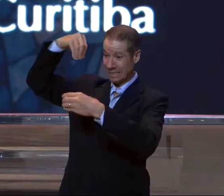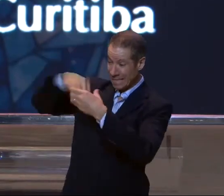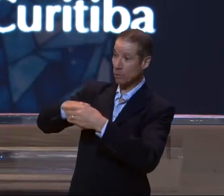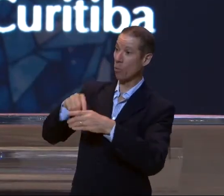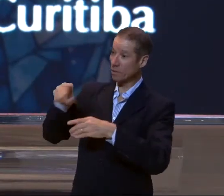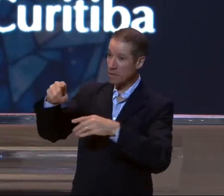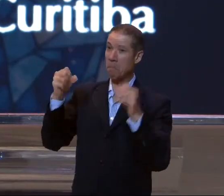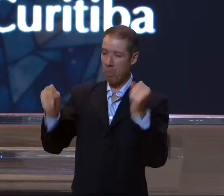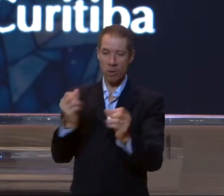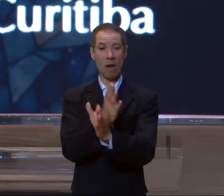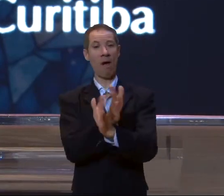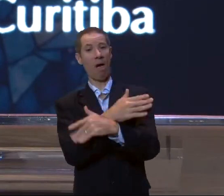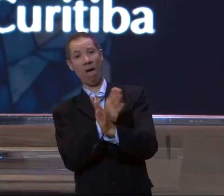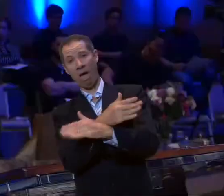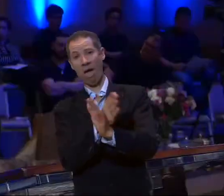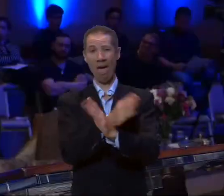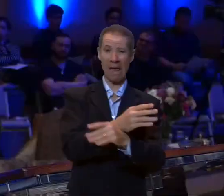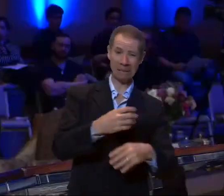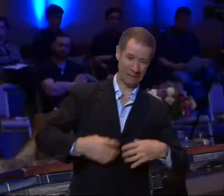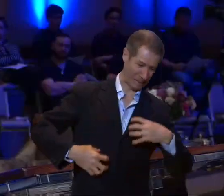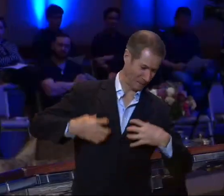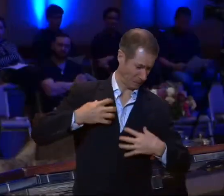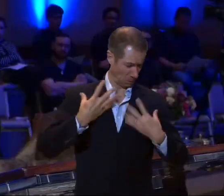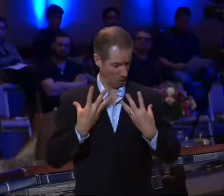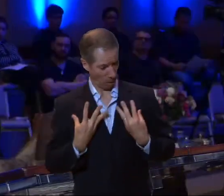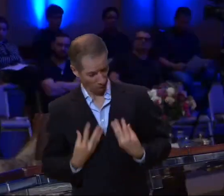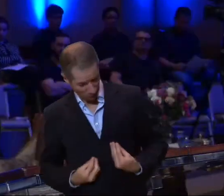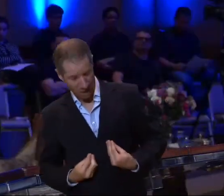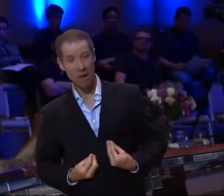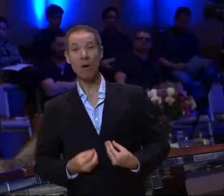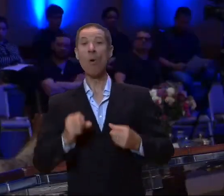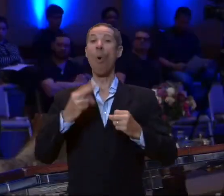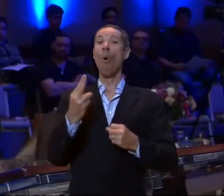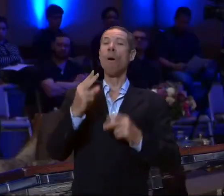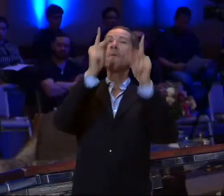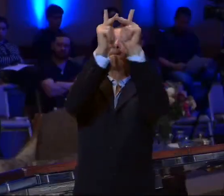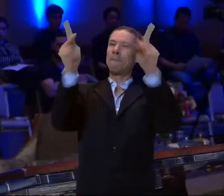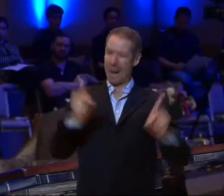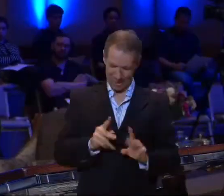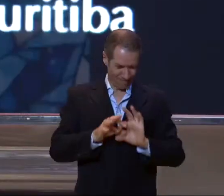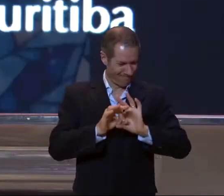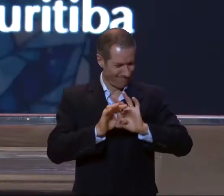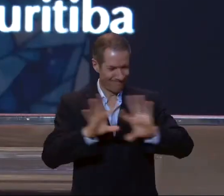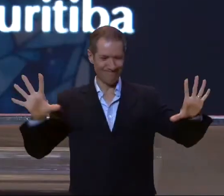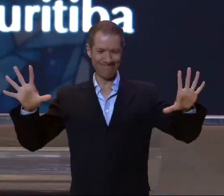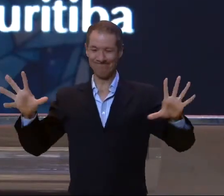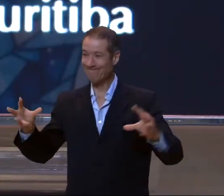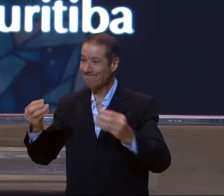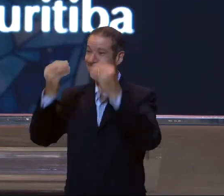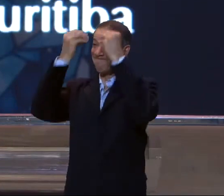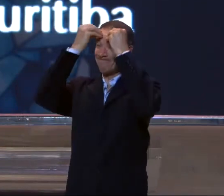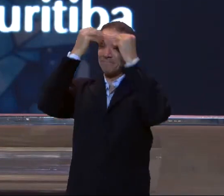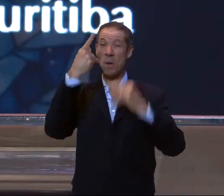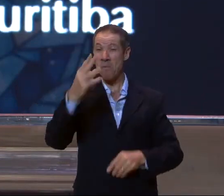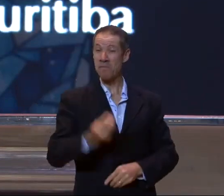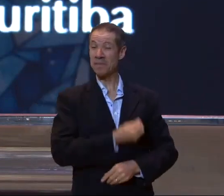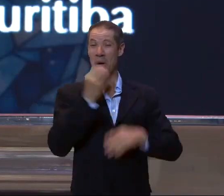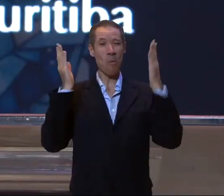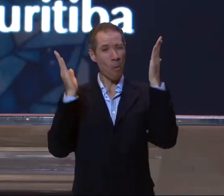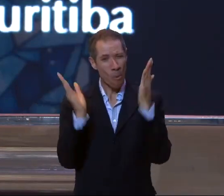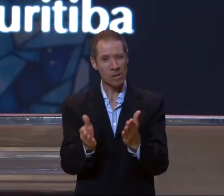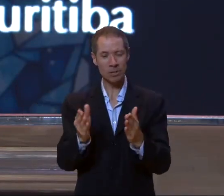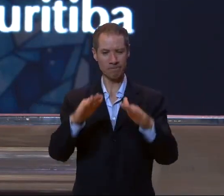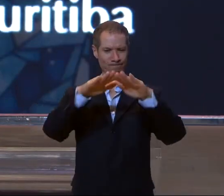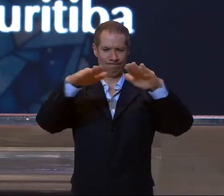pode se perder, ficar pesado, angustiado, ou deixar a paz de Deus ser o árbitro da tua vida. Hoje,